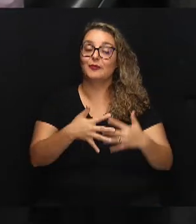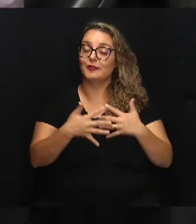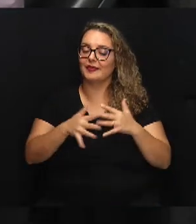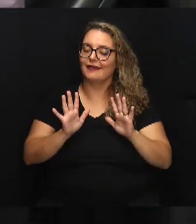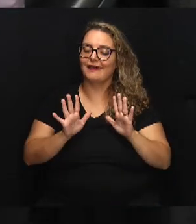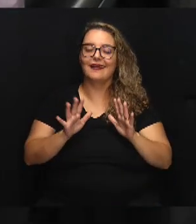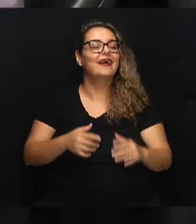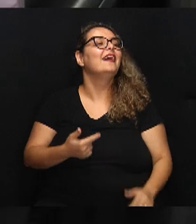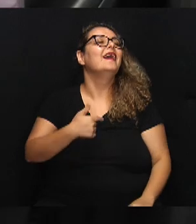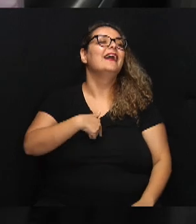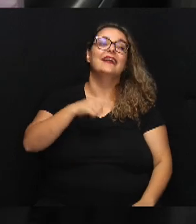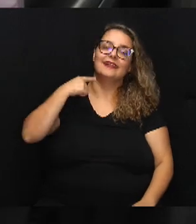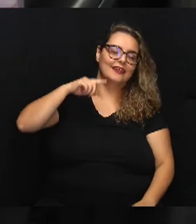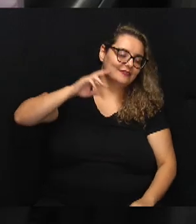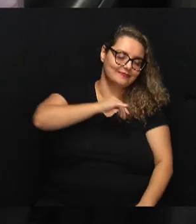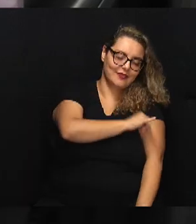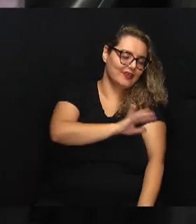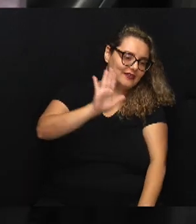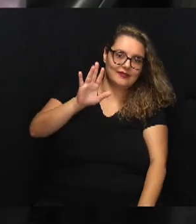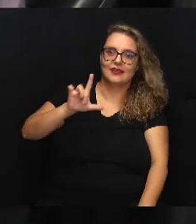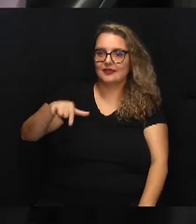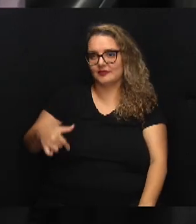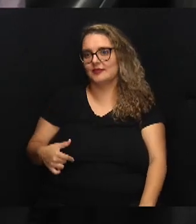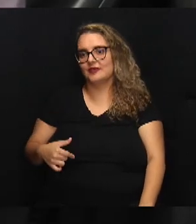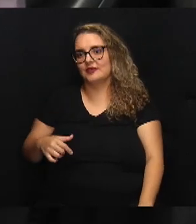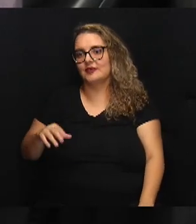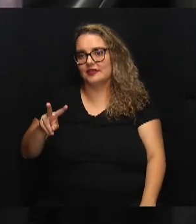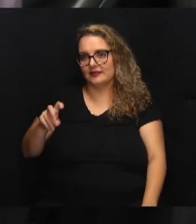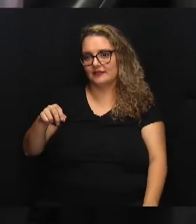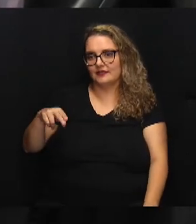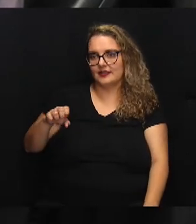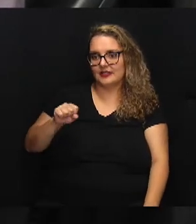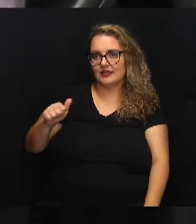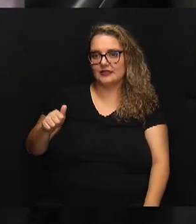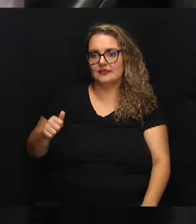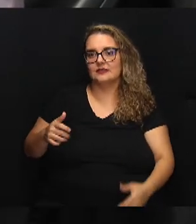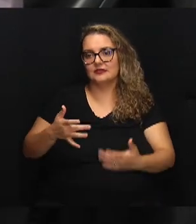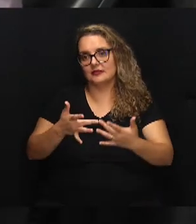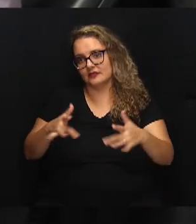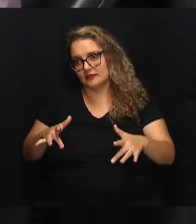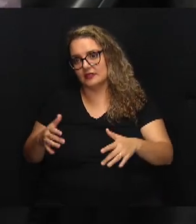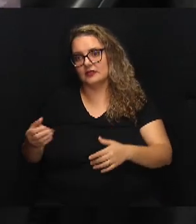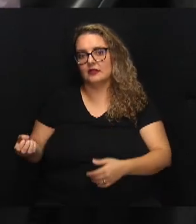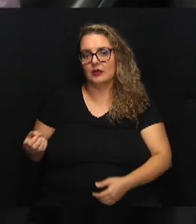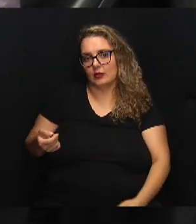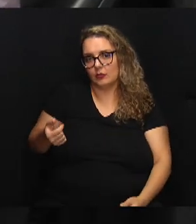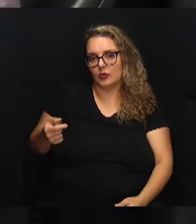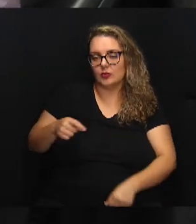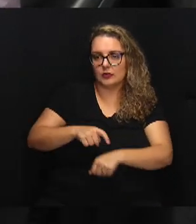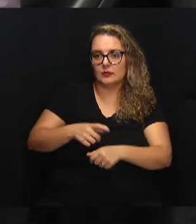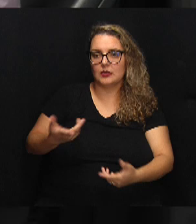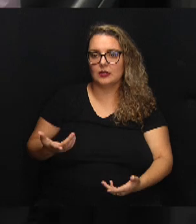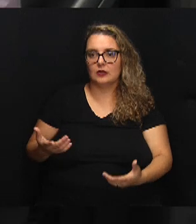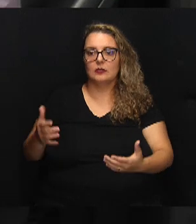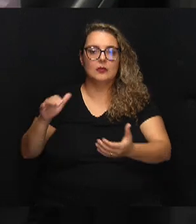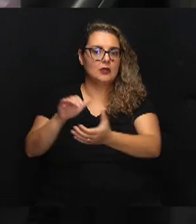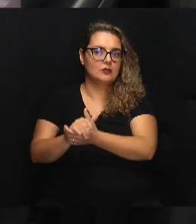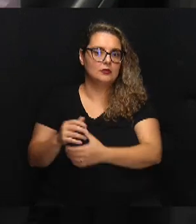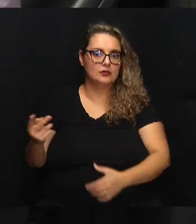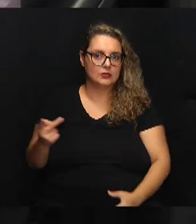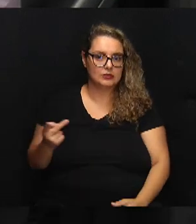depois eu conheci a Vanessa. Né? A Vanessa, nós fomos casados, nós nos separamos recentemente, né? Tá. Mas nós fomos